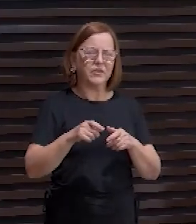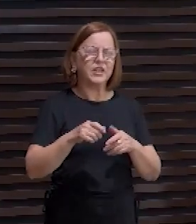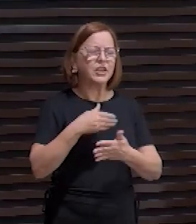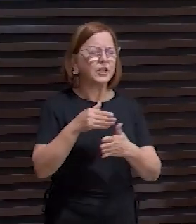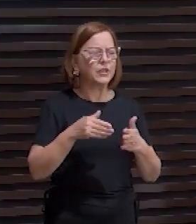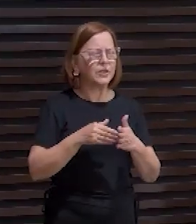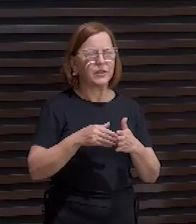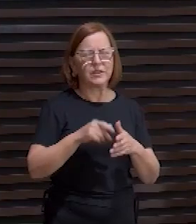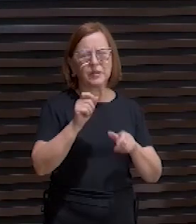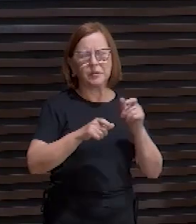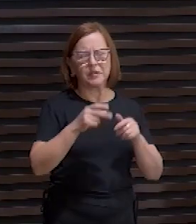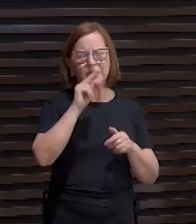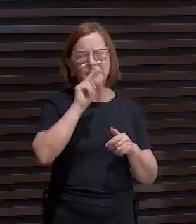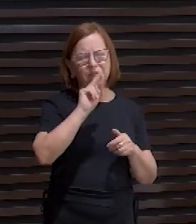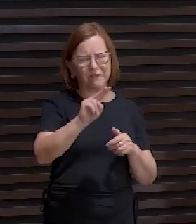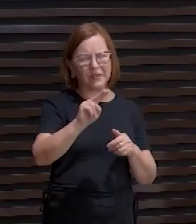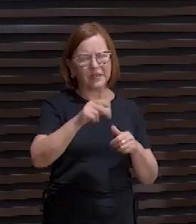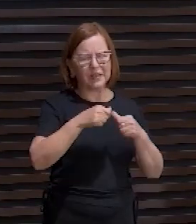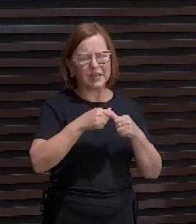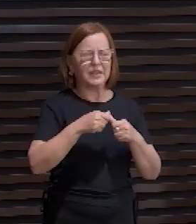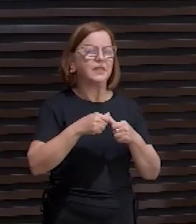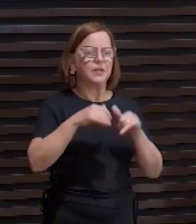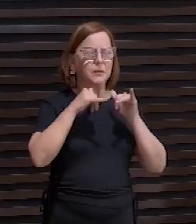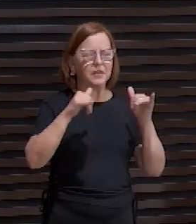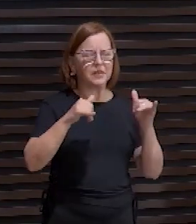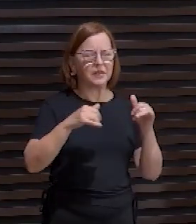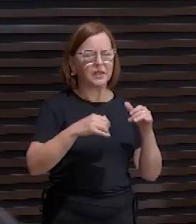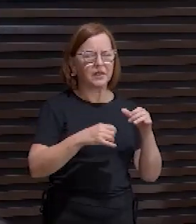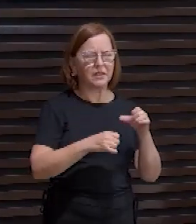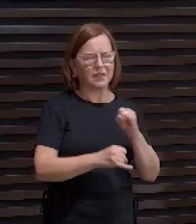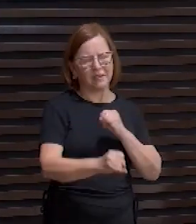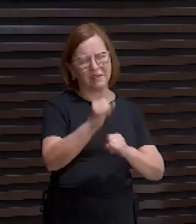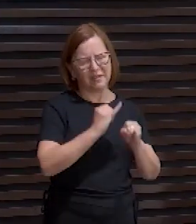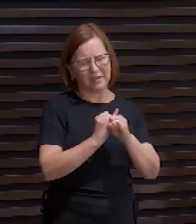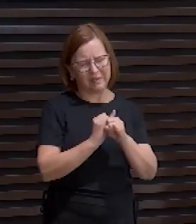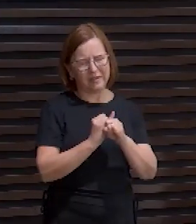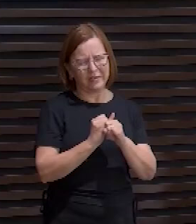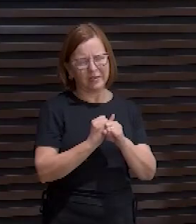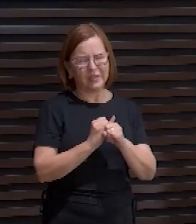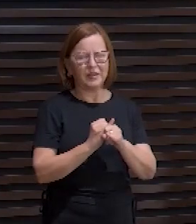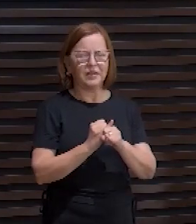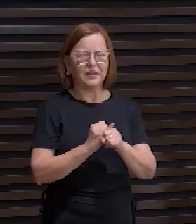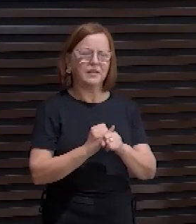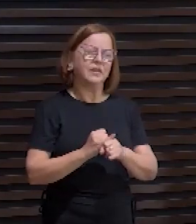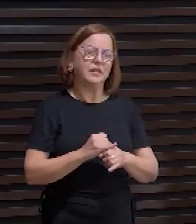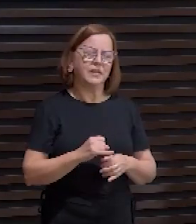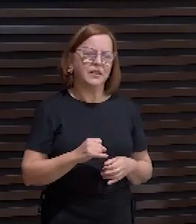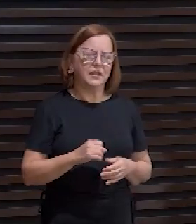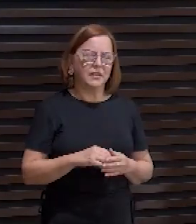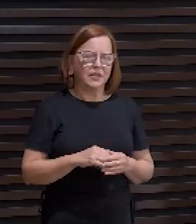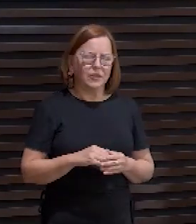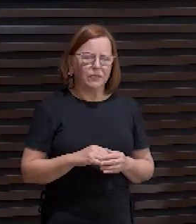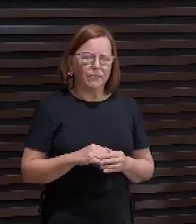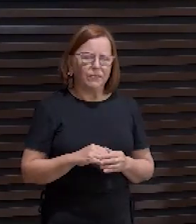mensagem na internet, para que a semente da Tua palavra caia em terra fértil e produza frutos nas nossas vidas, meu